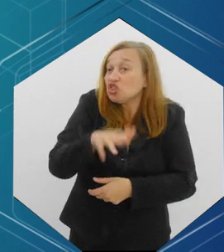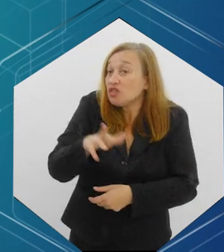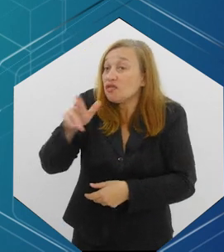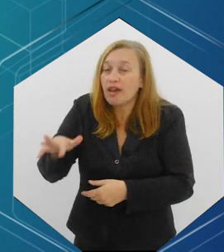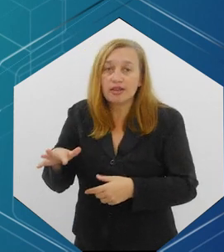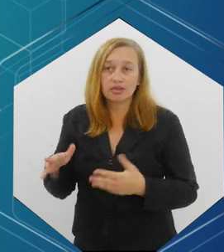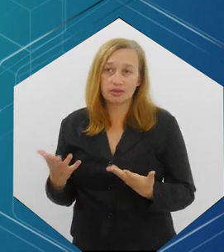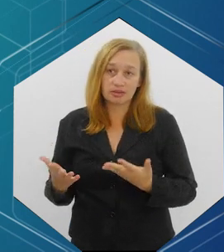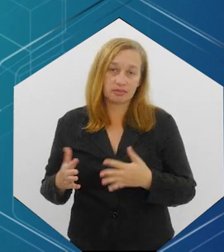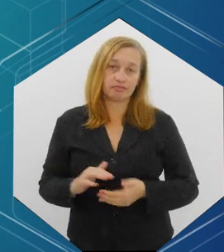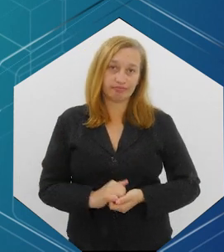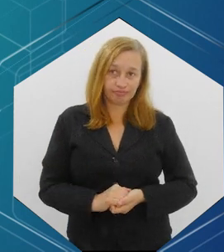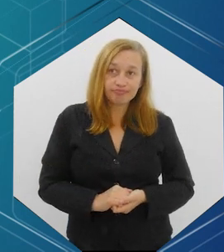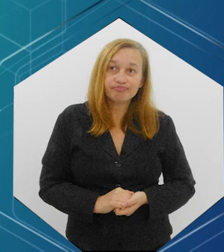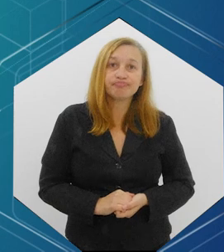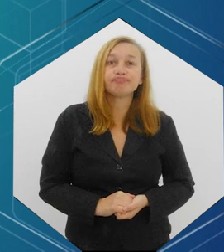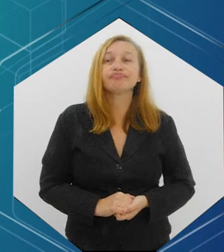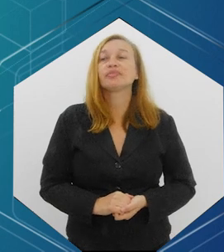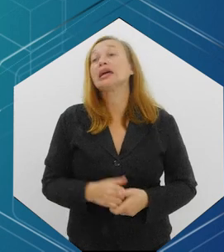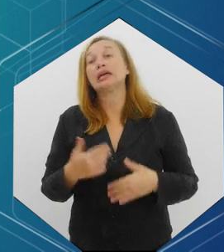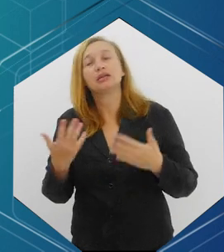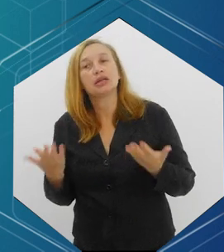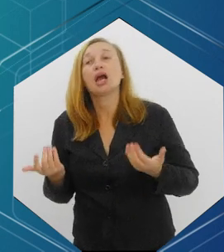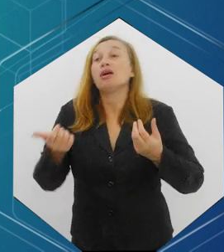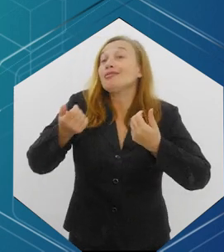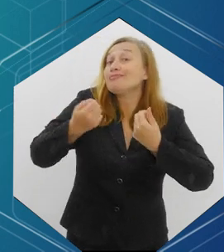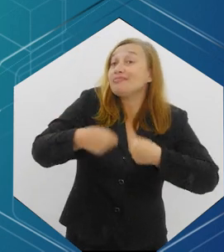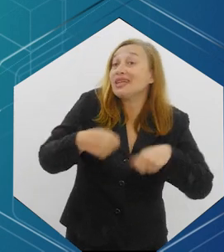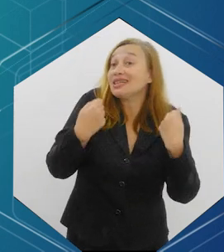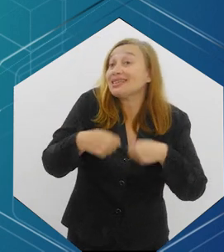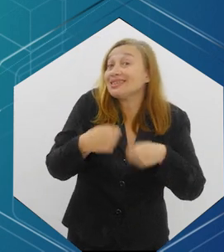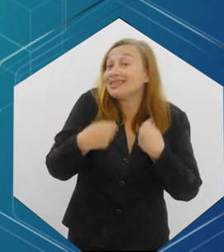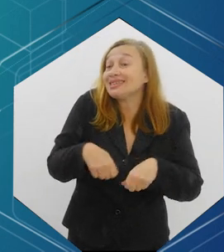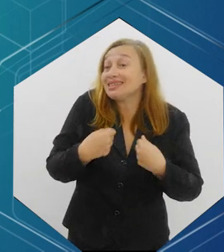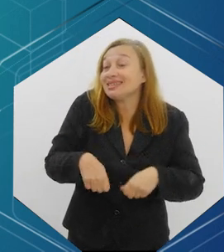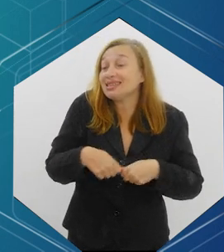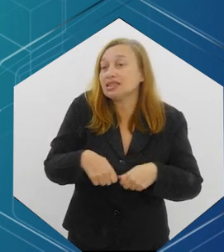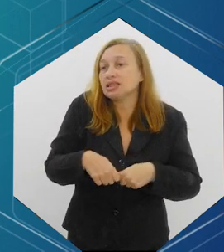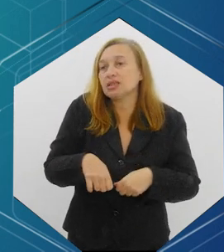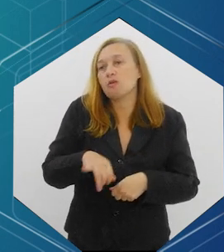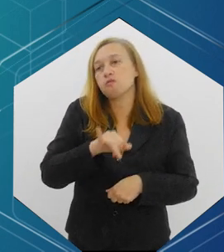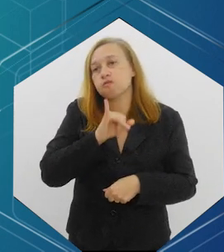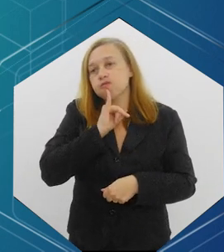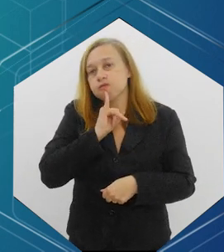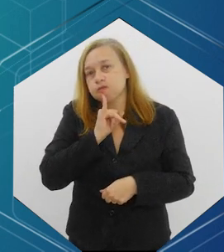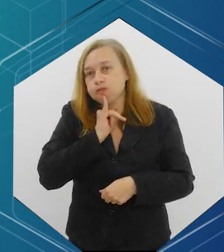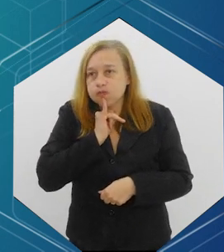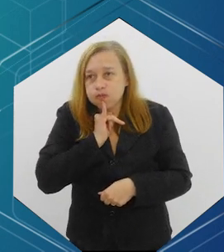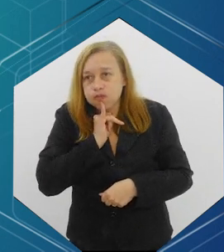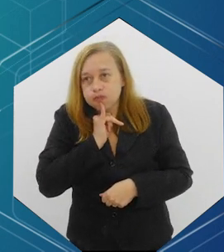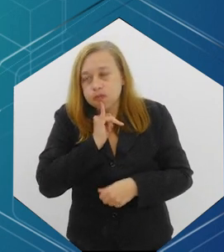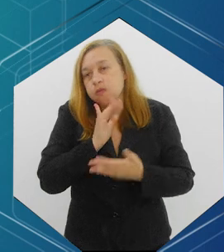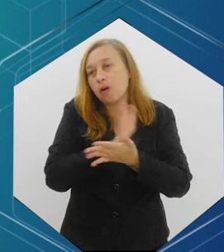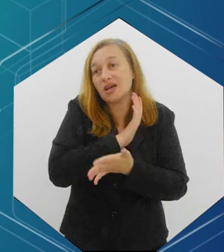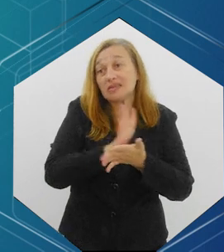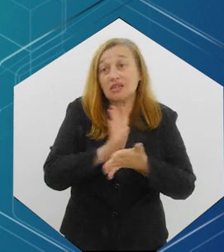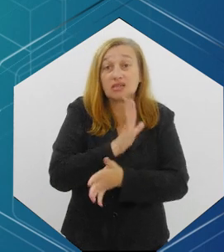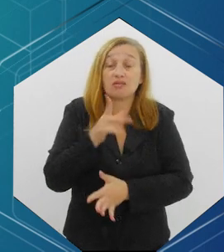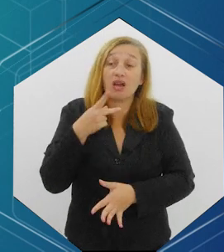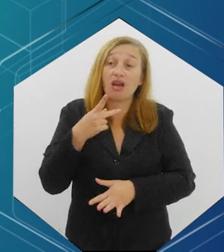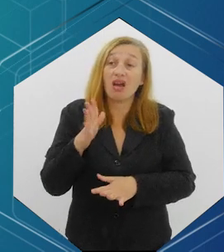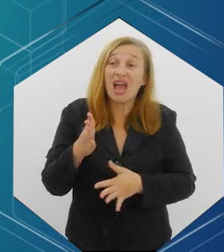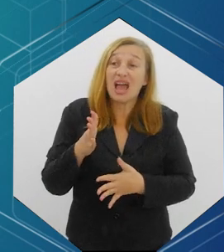As compressões são diversas para diversos fins, né? E precisa ser, infelizmente,